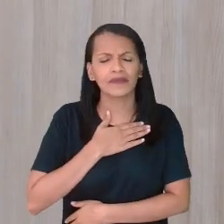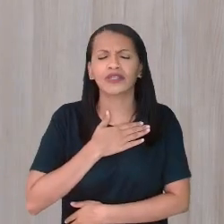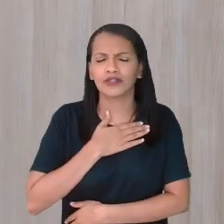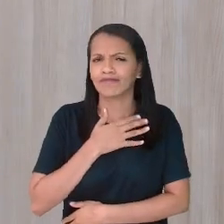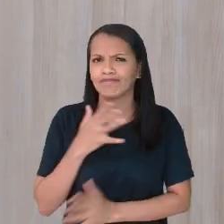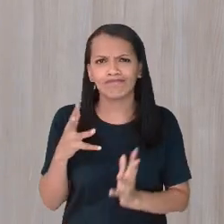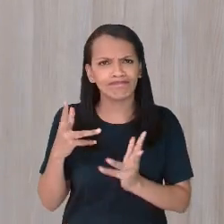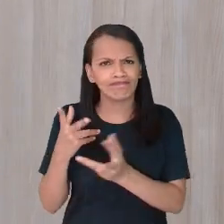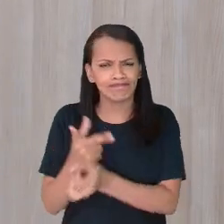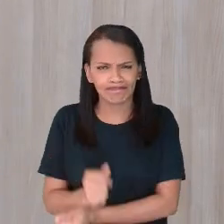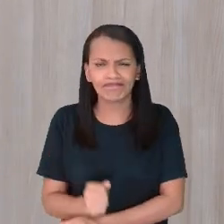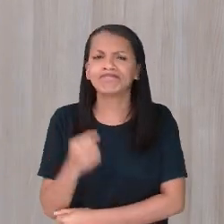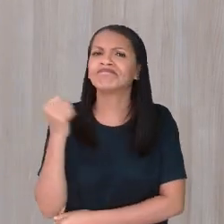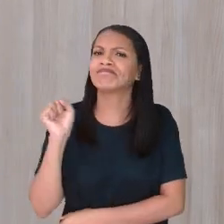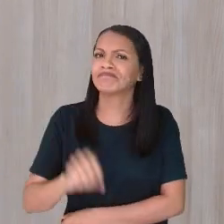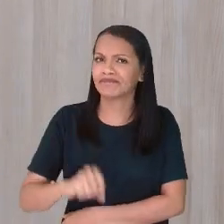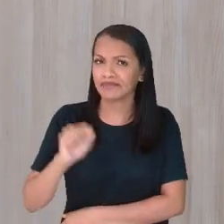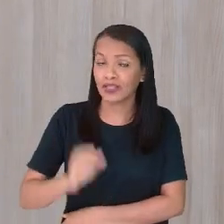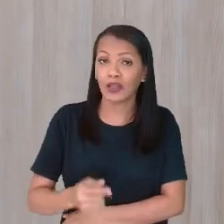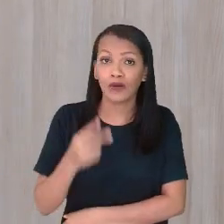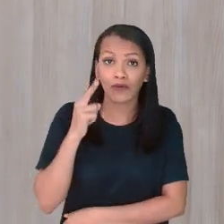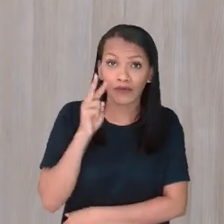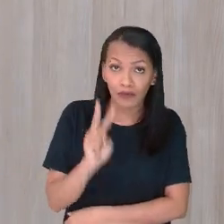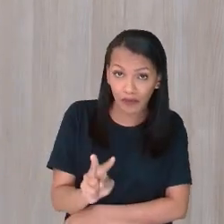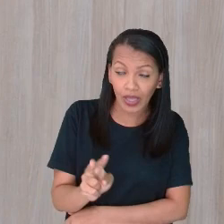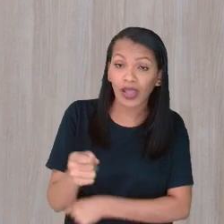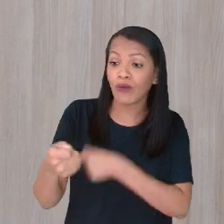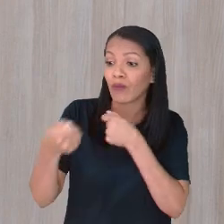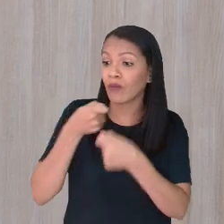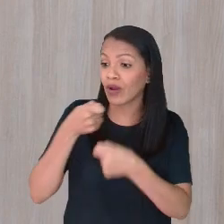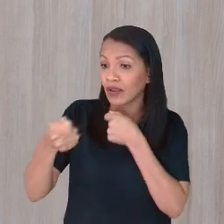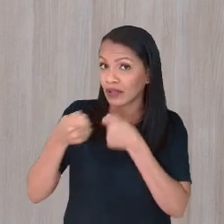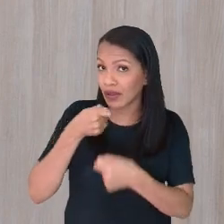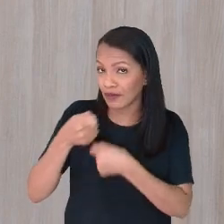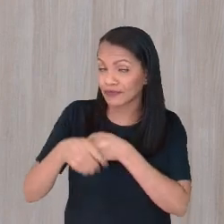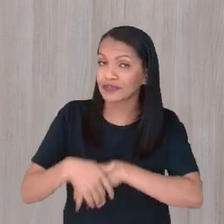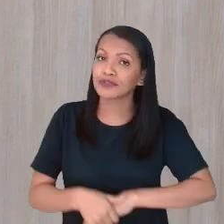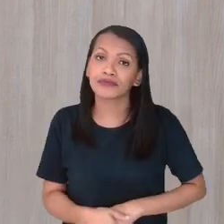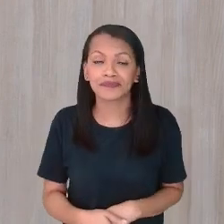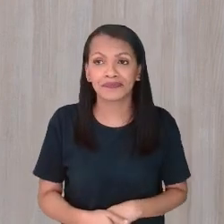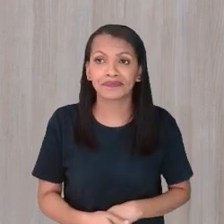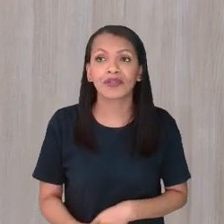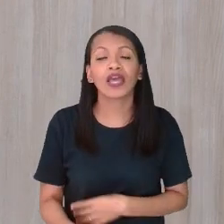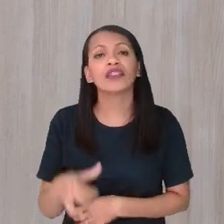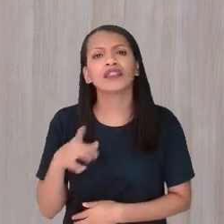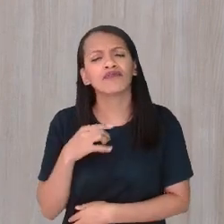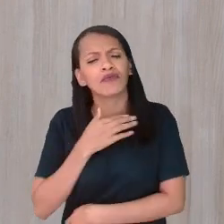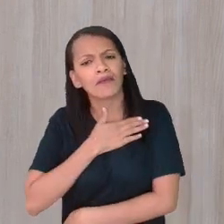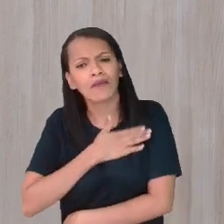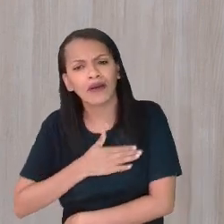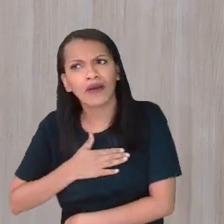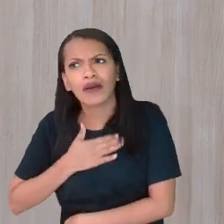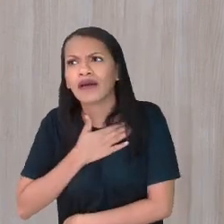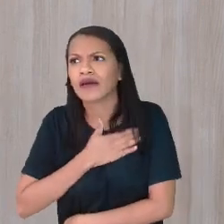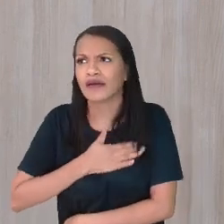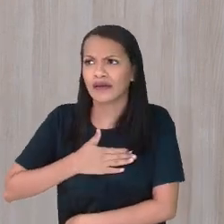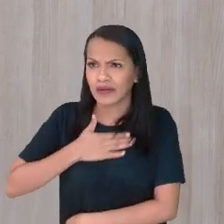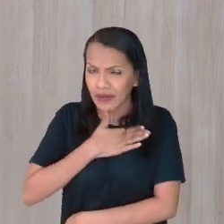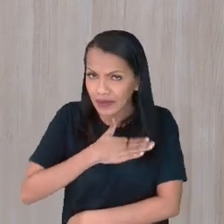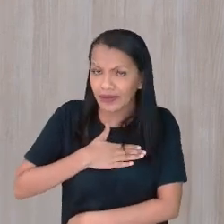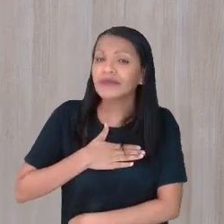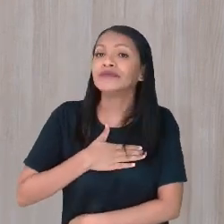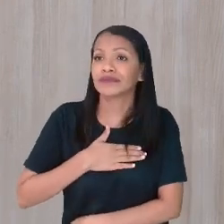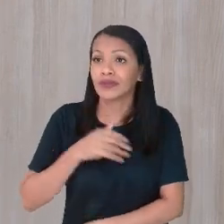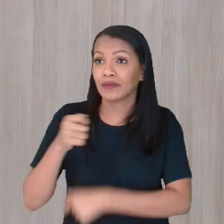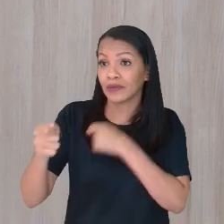honra. Exatamente, a gente vai ver entrevista. Eu tive, né, o prazer, né, não é entrevista,